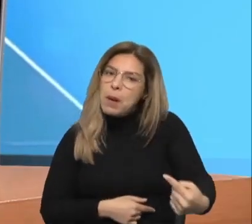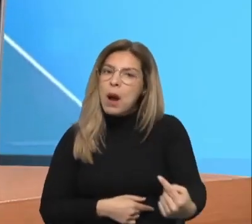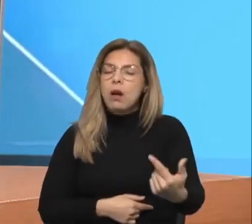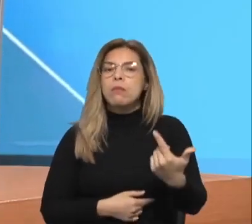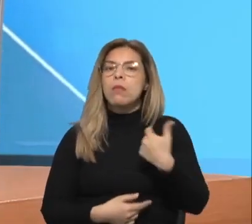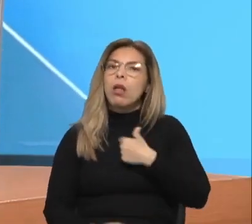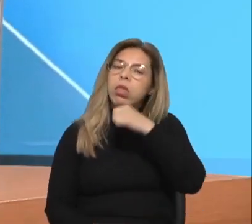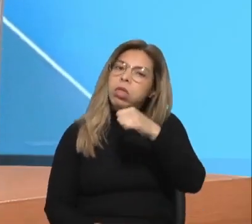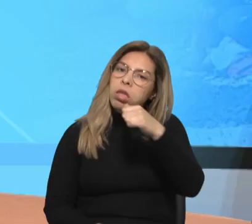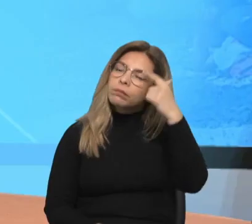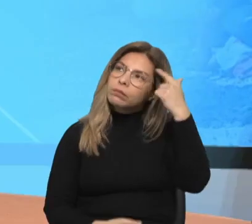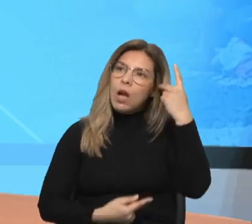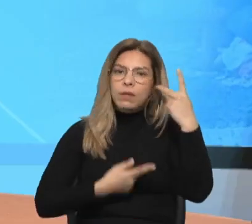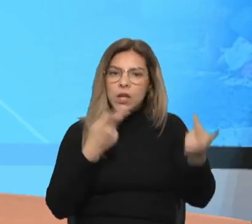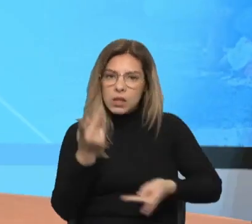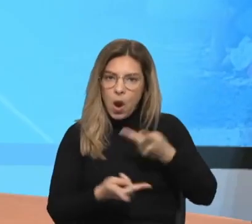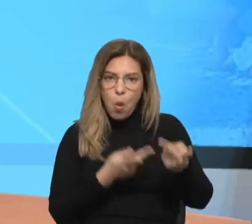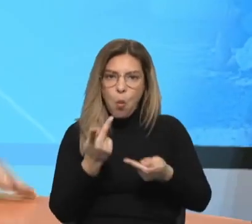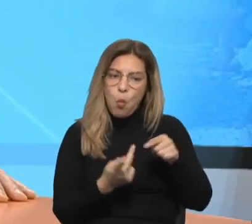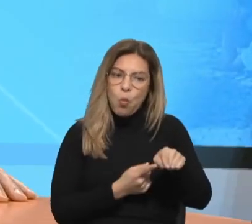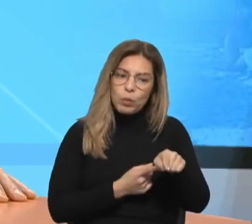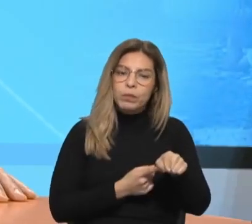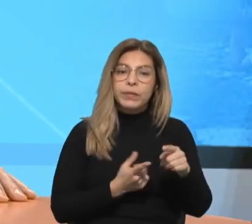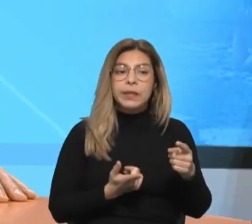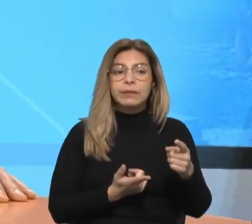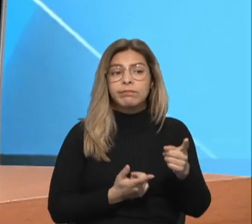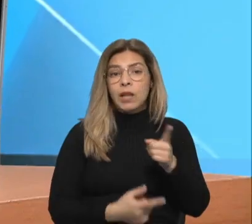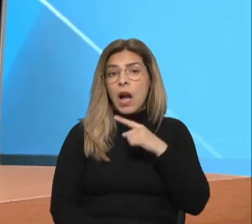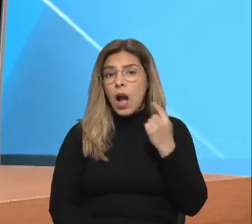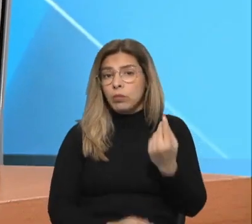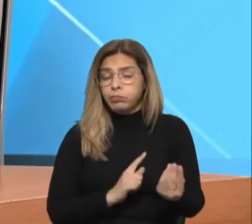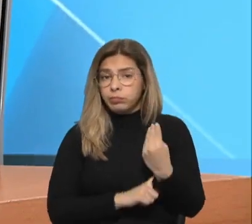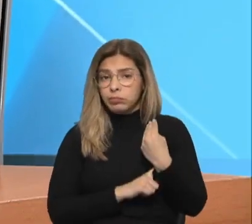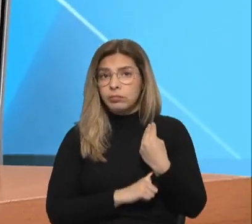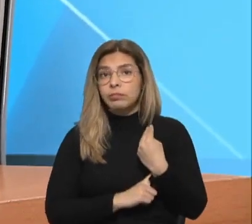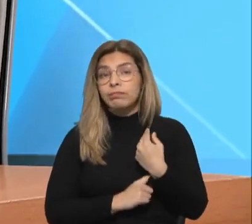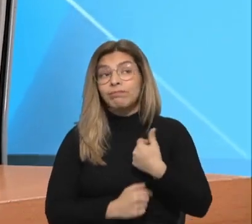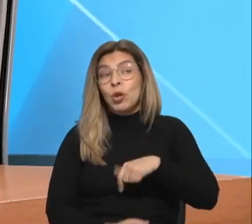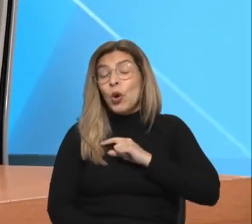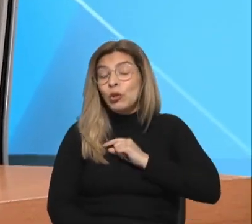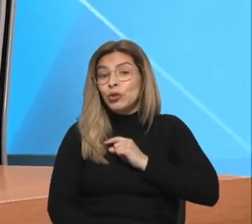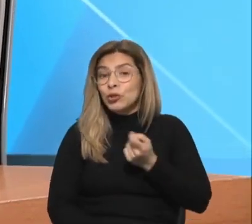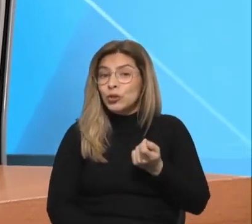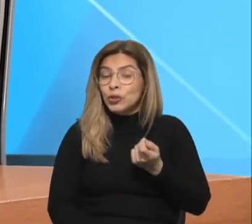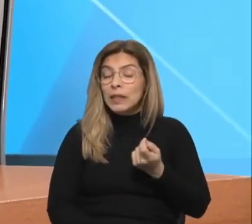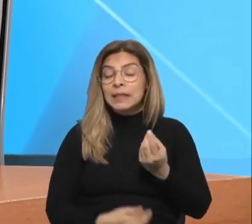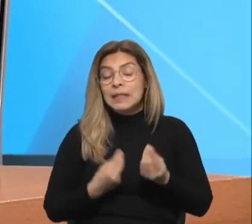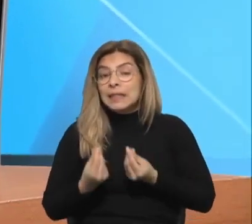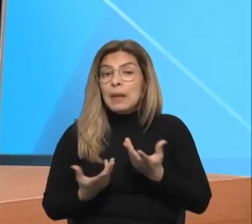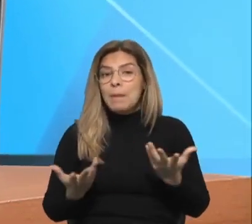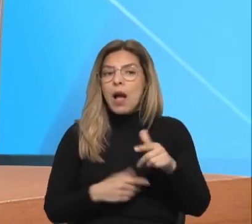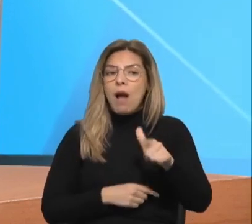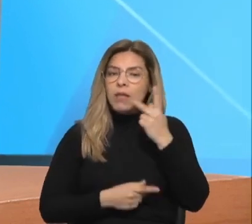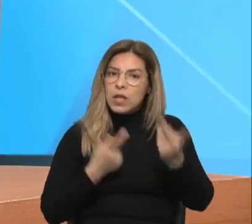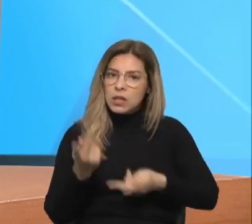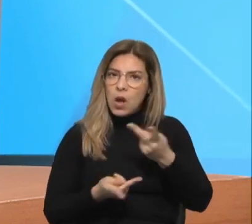Normalmente a avaliação, enfim, raramente é realizada, não é? Se calhar todos nós estamos um pouco... mas a avaliação num